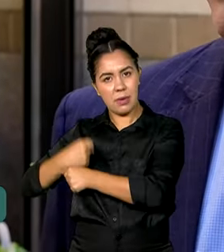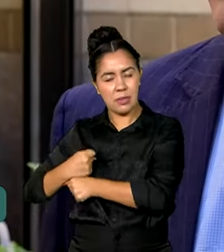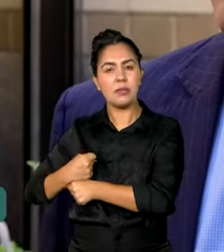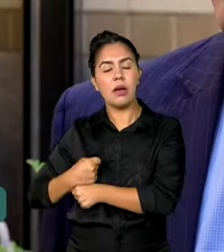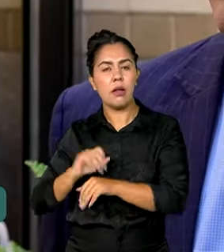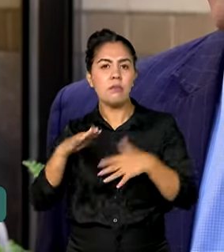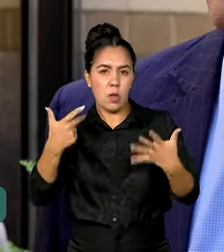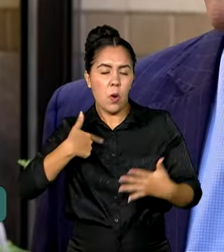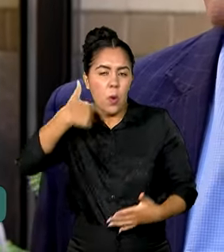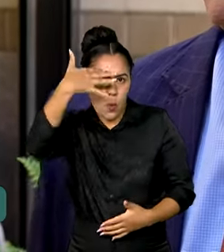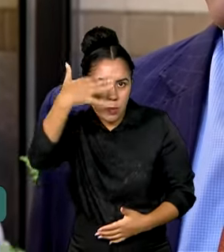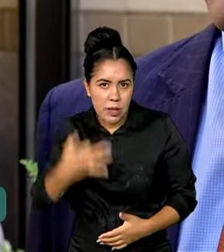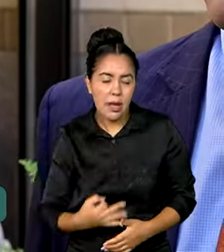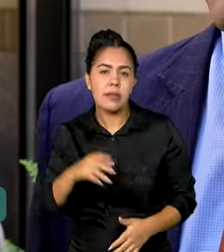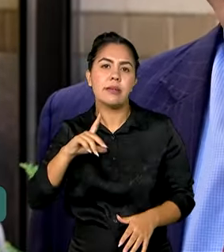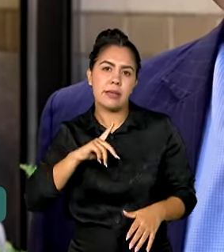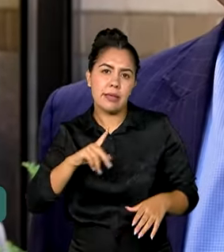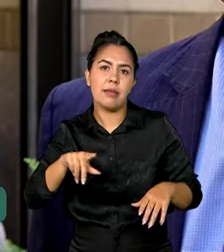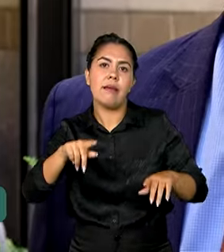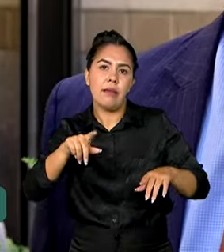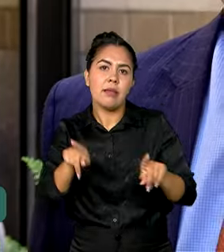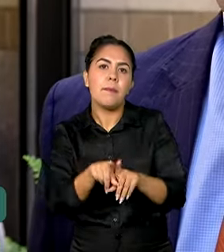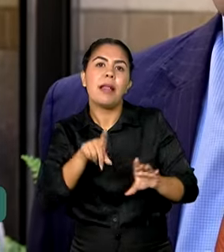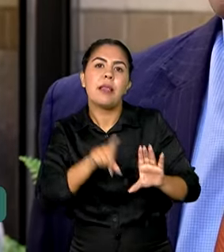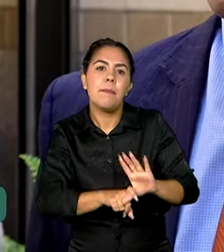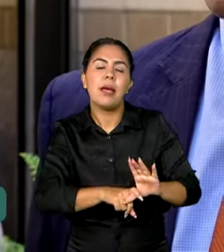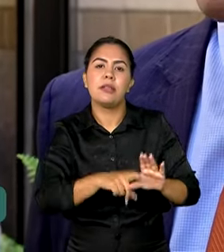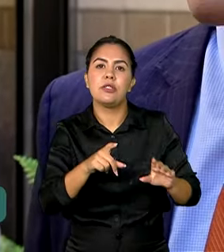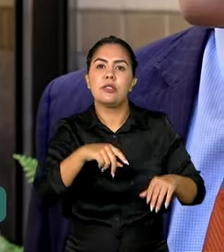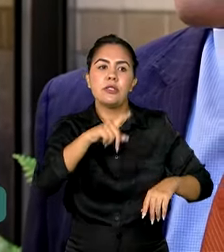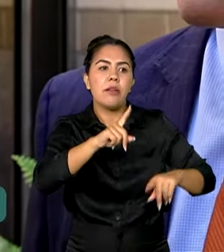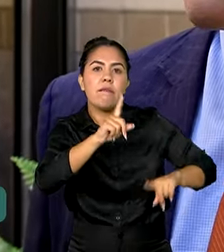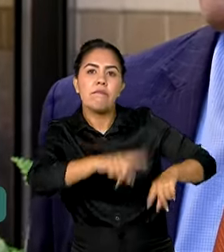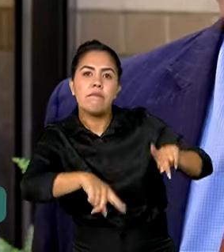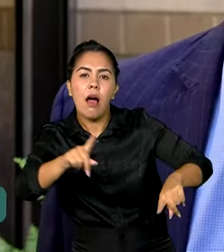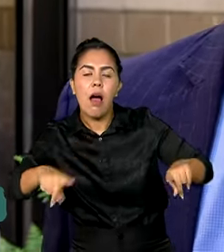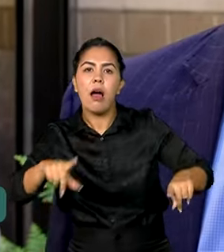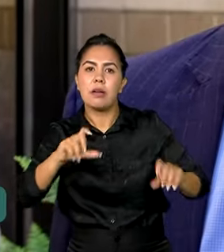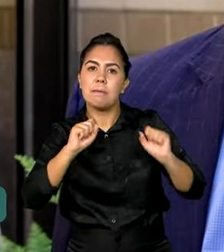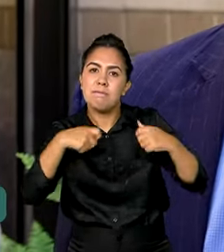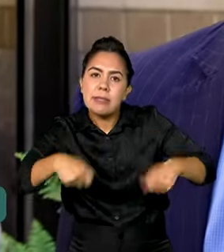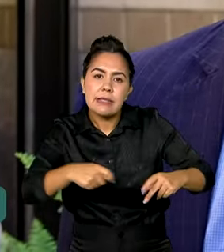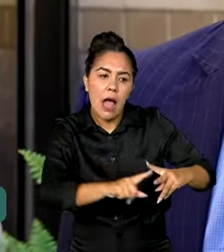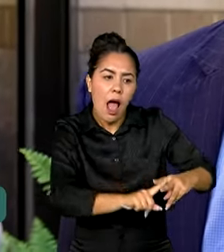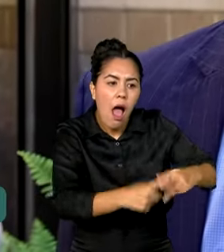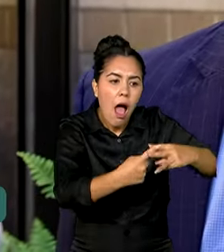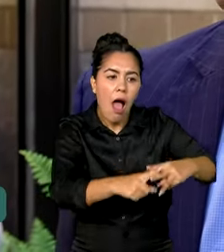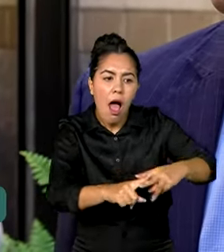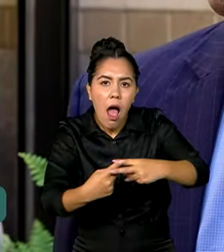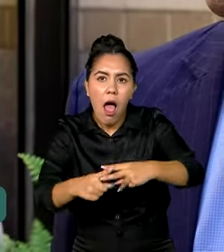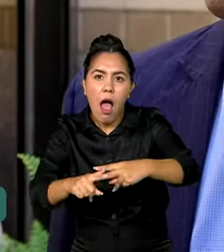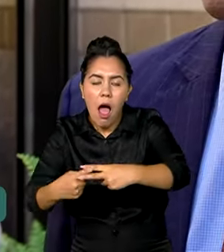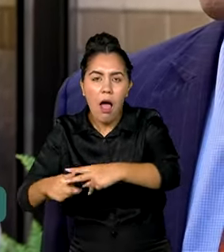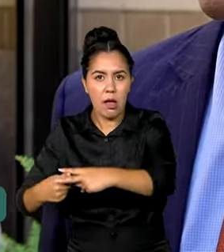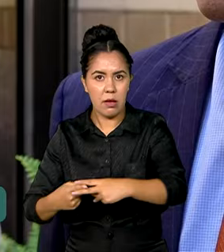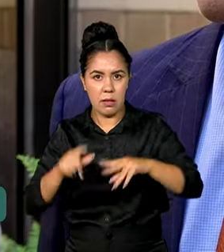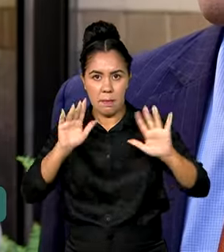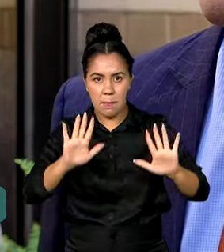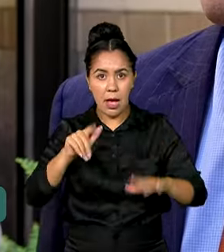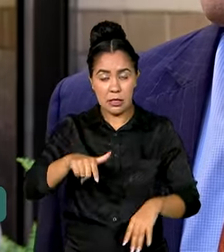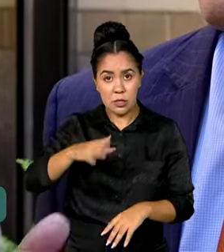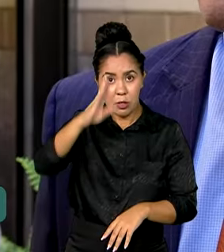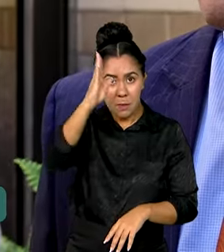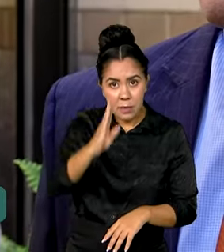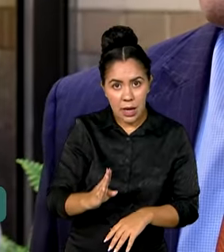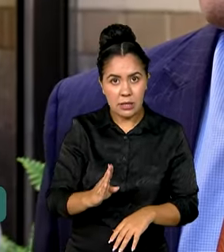entendo que vai, depende de uma série de variáveis até o final do ano que são ser ajustadas, mas não é verdade que o Brasil está crescendo com o